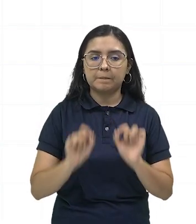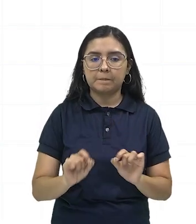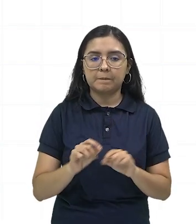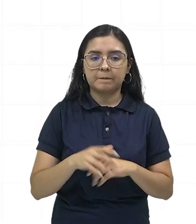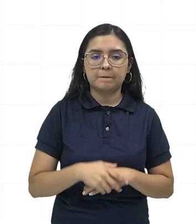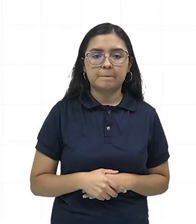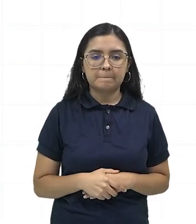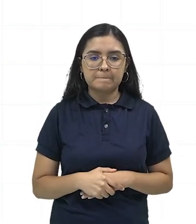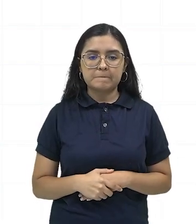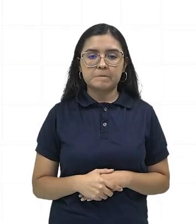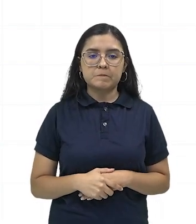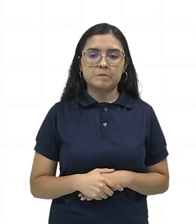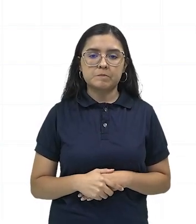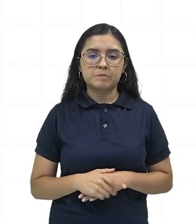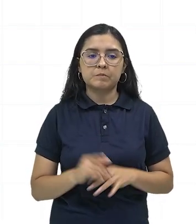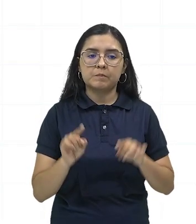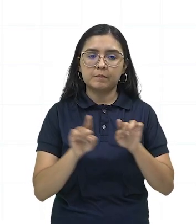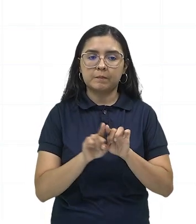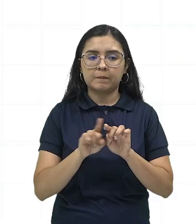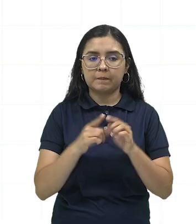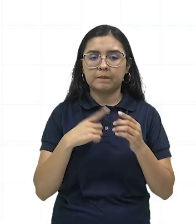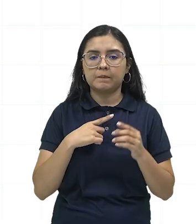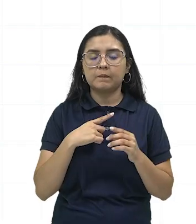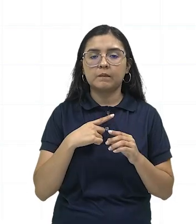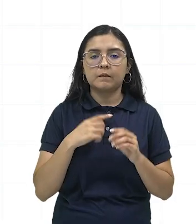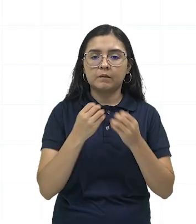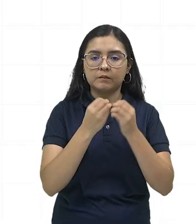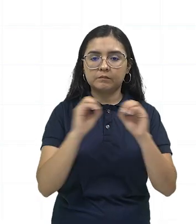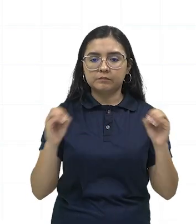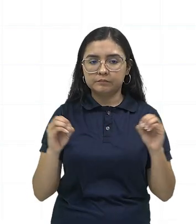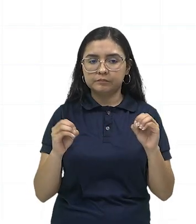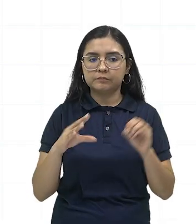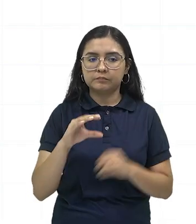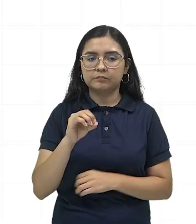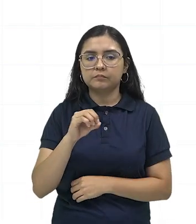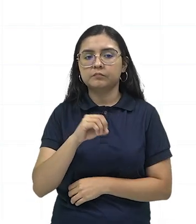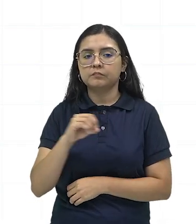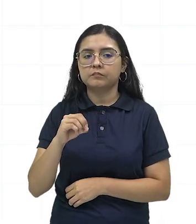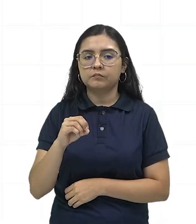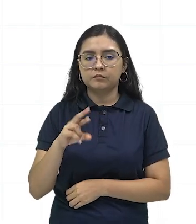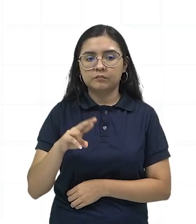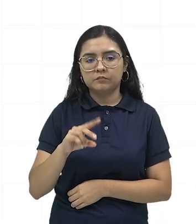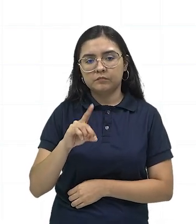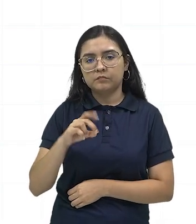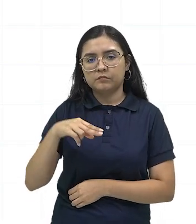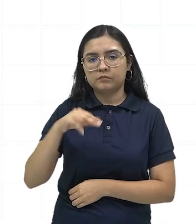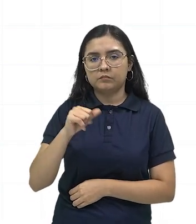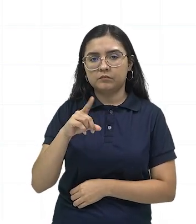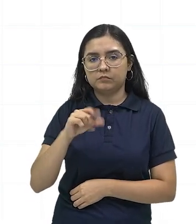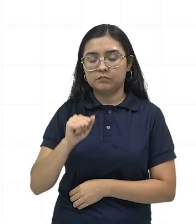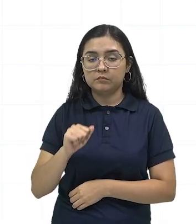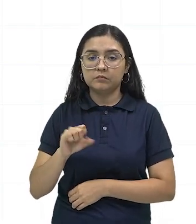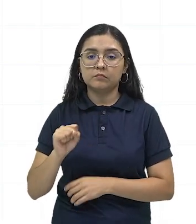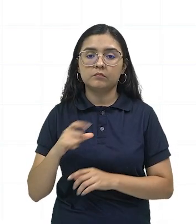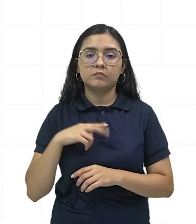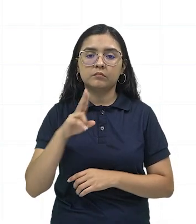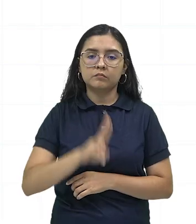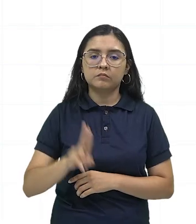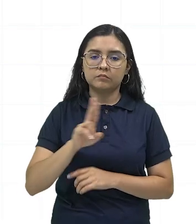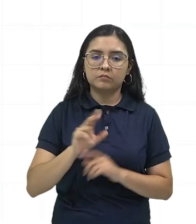orações coordenadas sindéticas, que são as orações coordenadas que necessitam, que utilizam